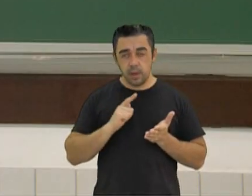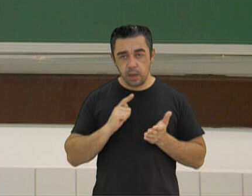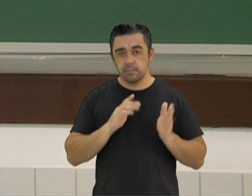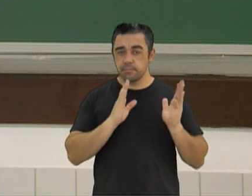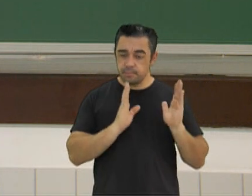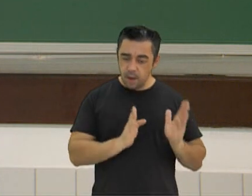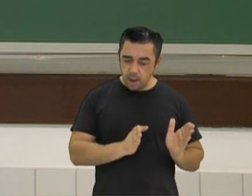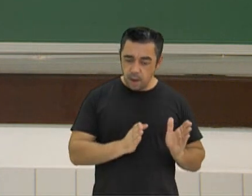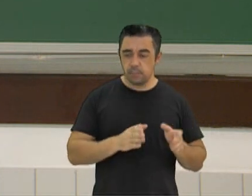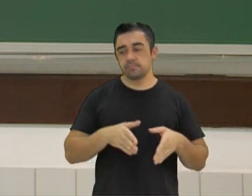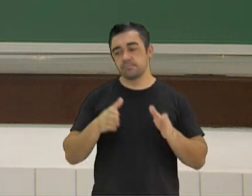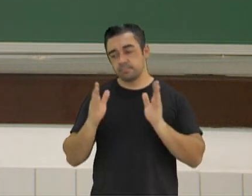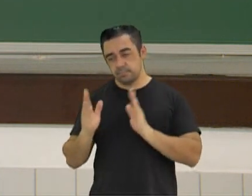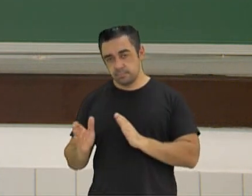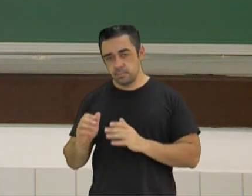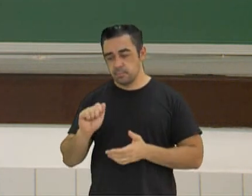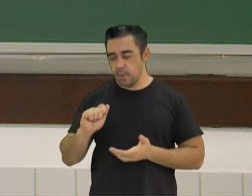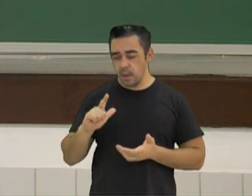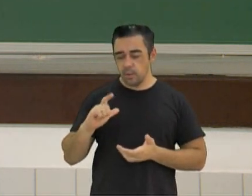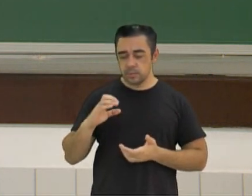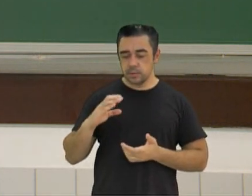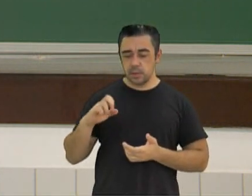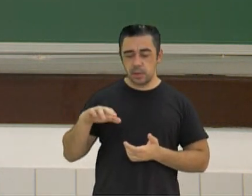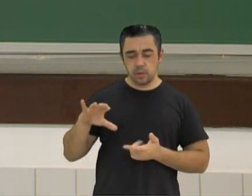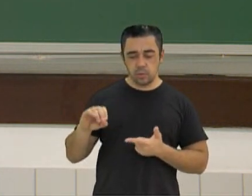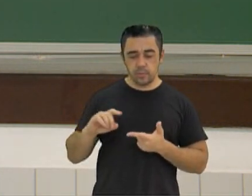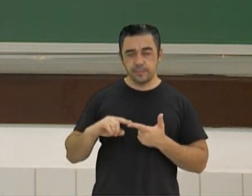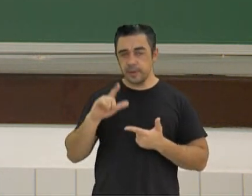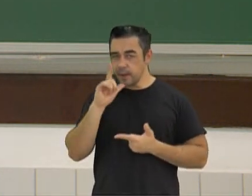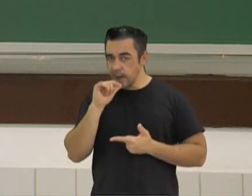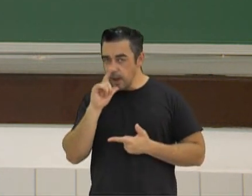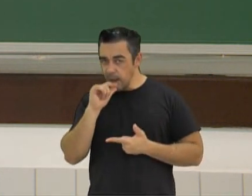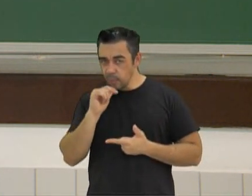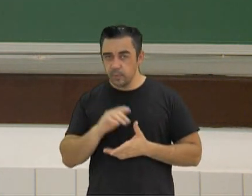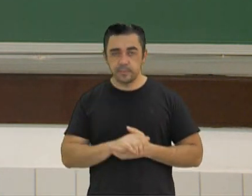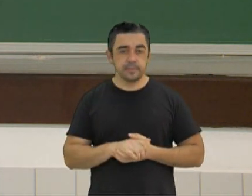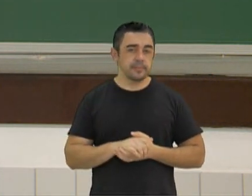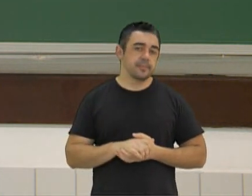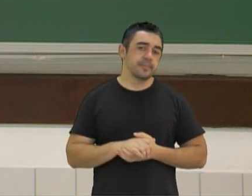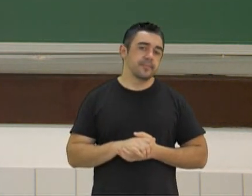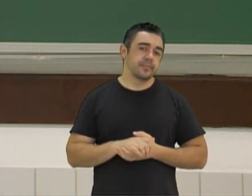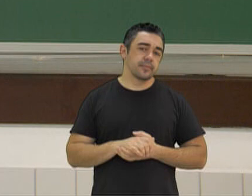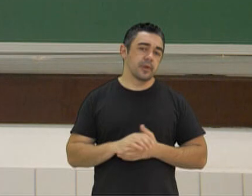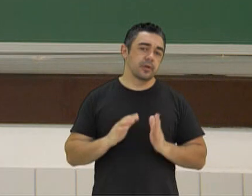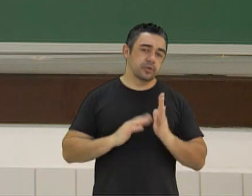vai formar um alceno e água, certo? Uma